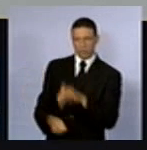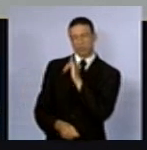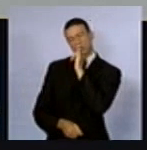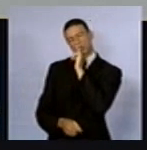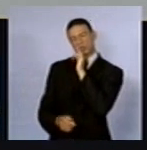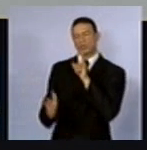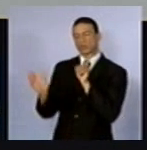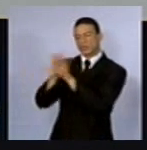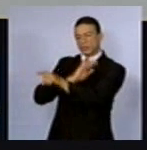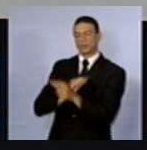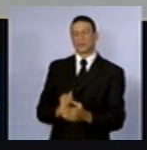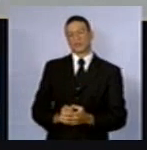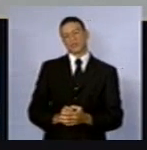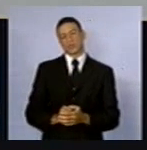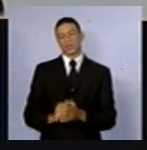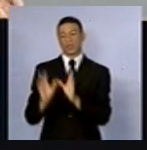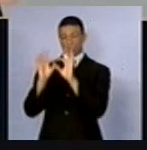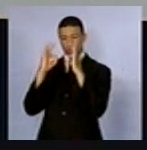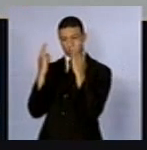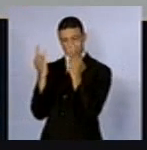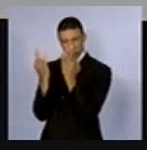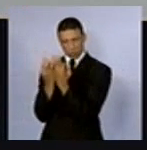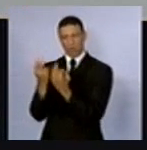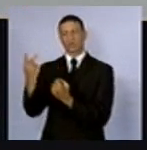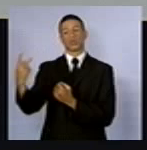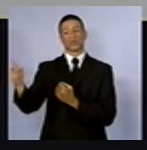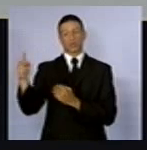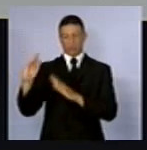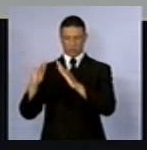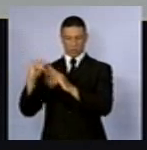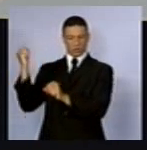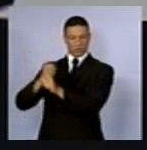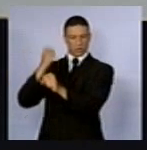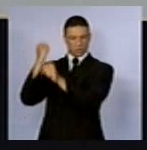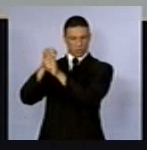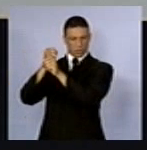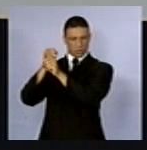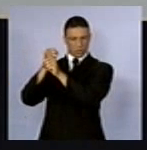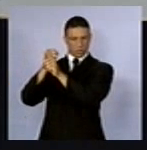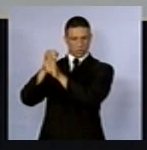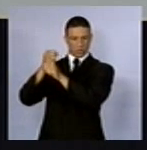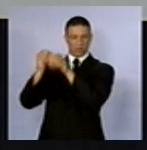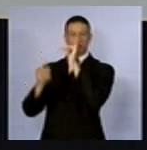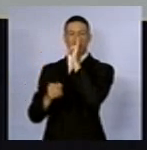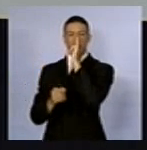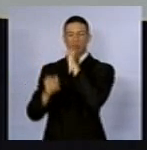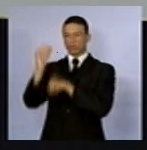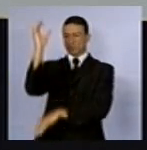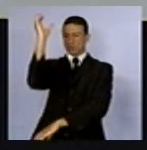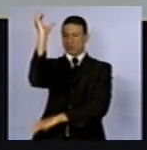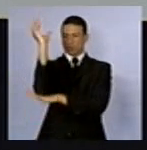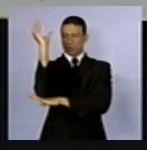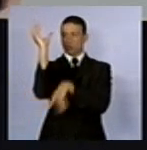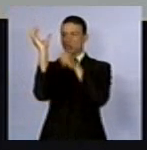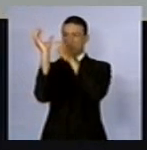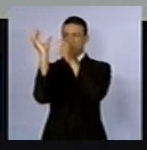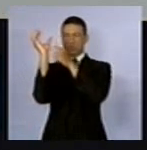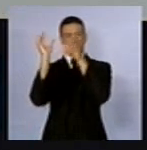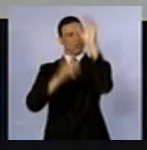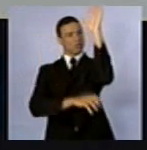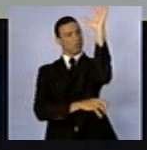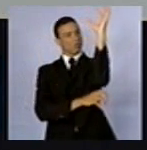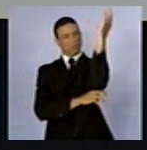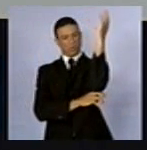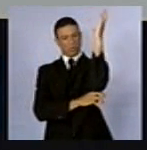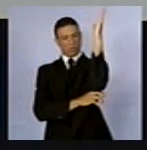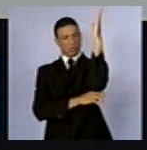Colocaria a sua família construir a sua casa e moraria com antena de TV e tudo debaixo de uma